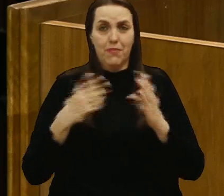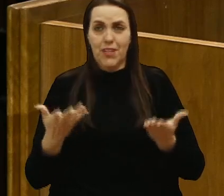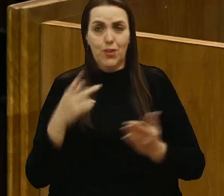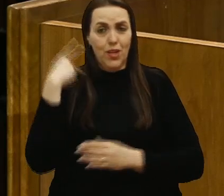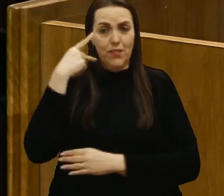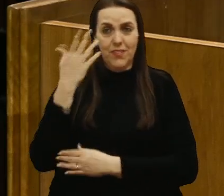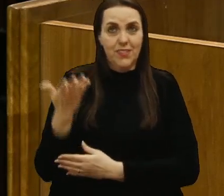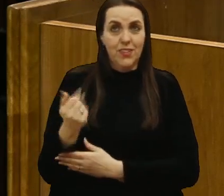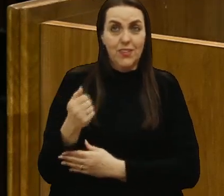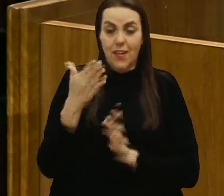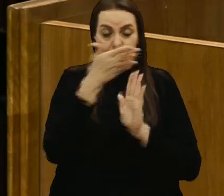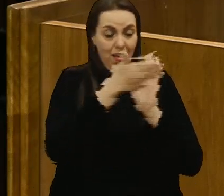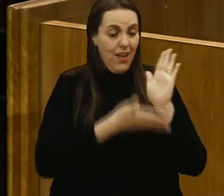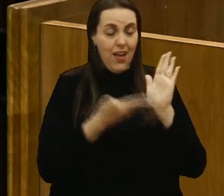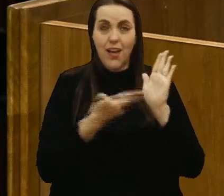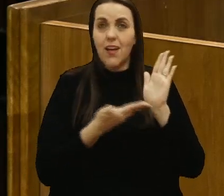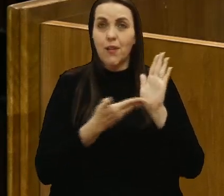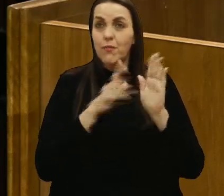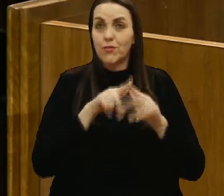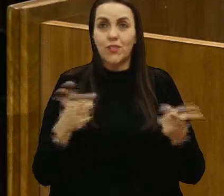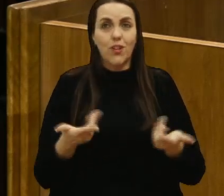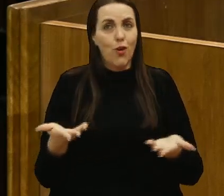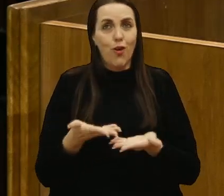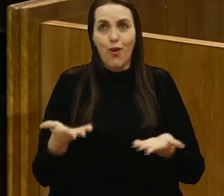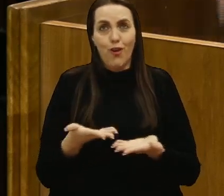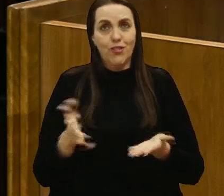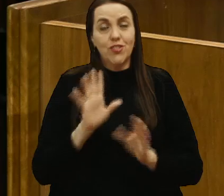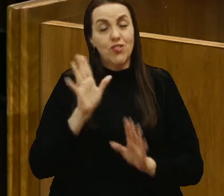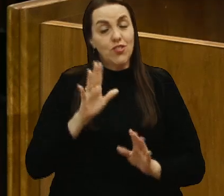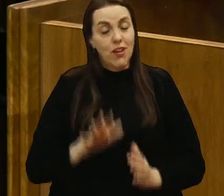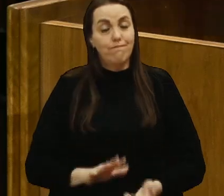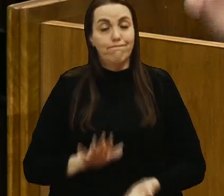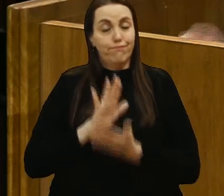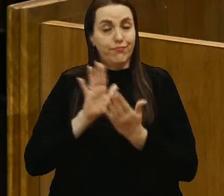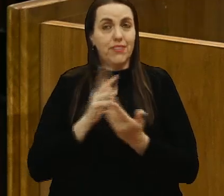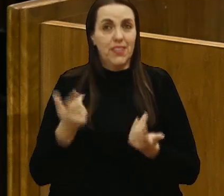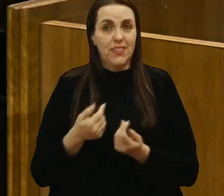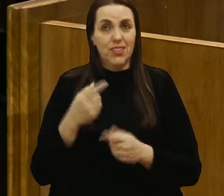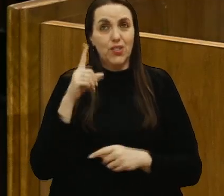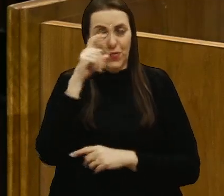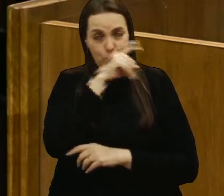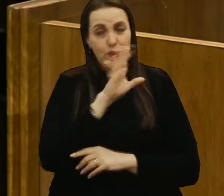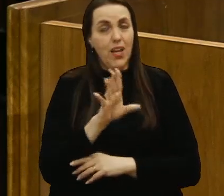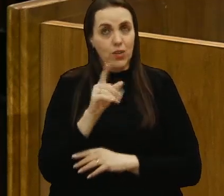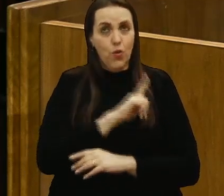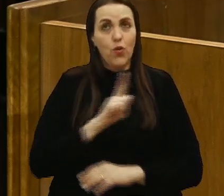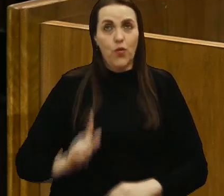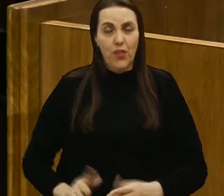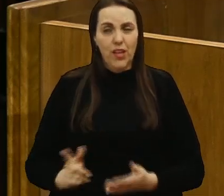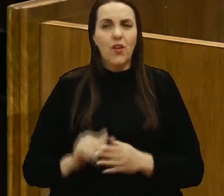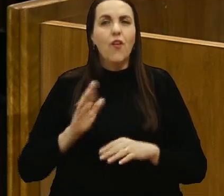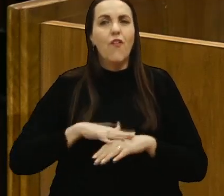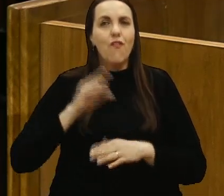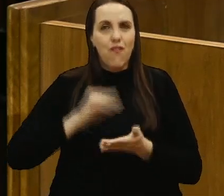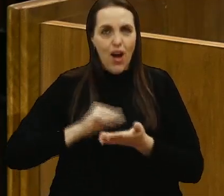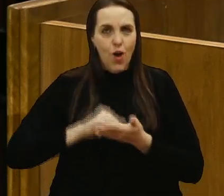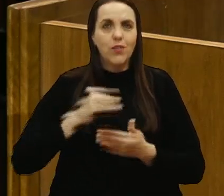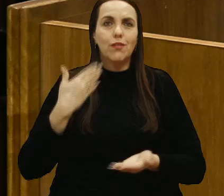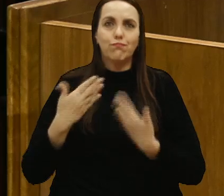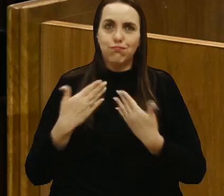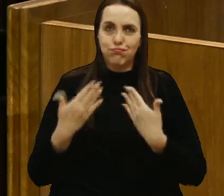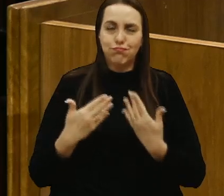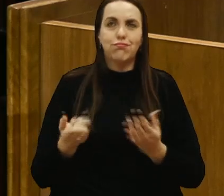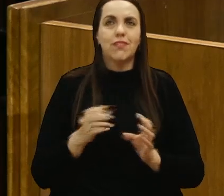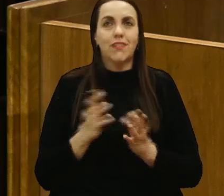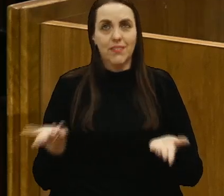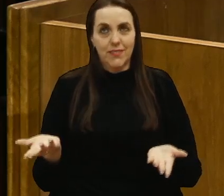do jornal de hoje. Os desgastes que nós já tivemos esse ano com o governo. Falta de diálogo com a comunidade, descontentamento para tudo que é lado.